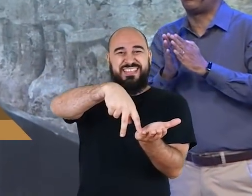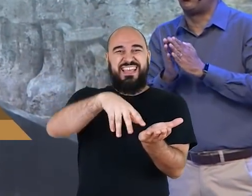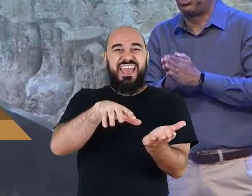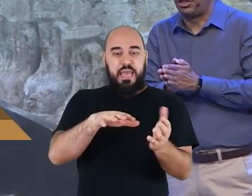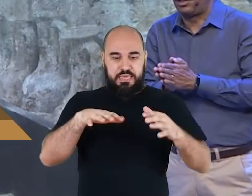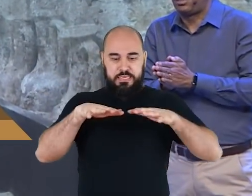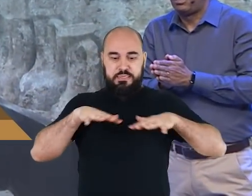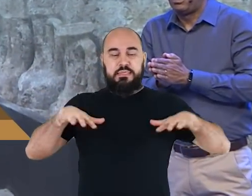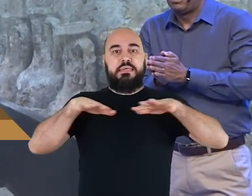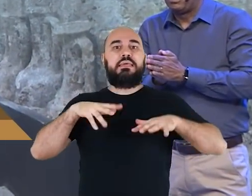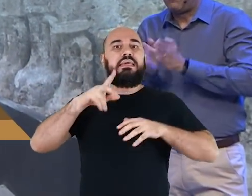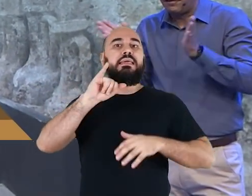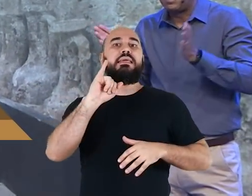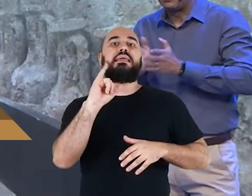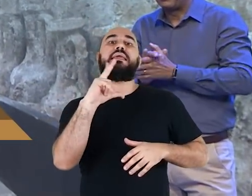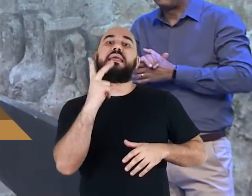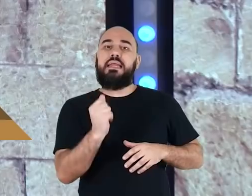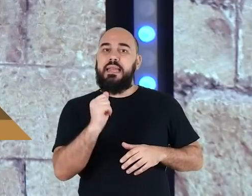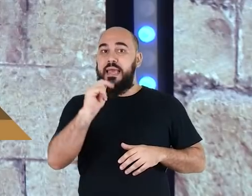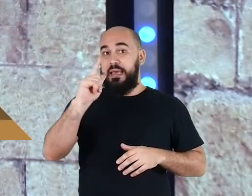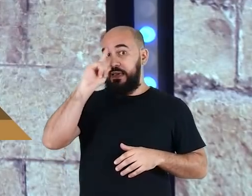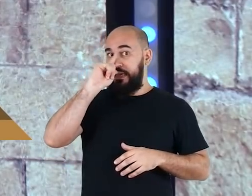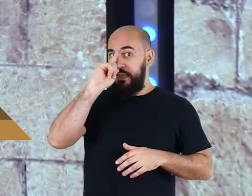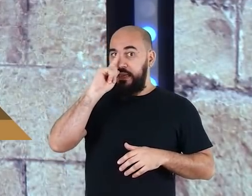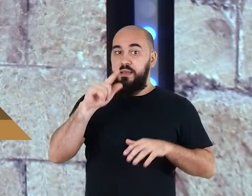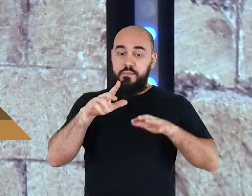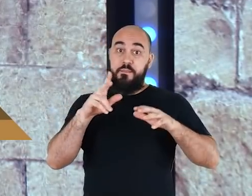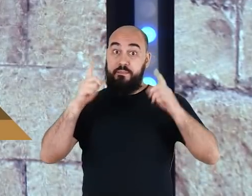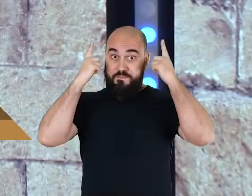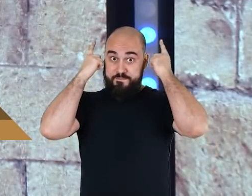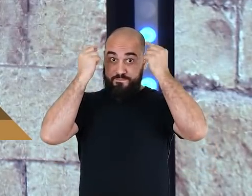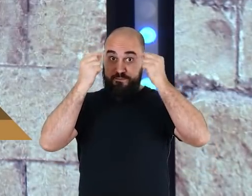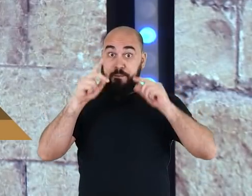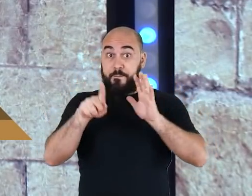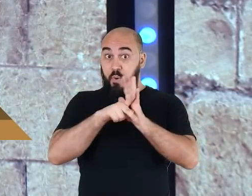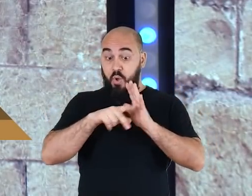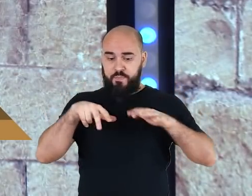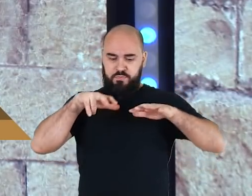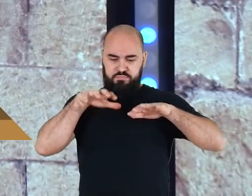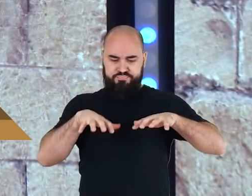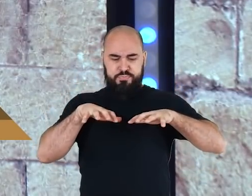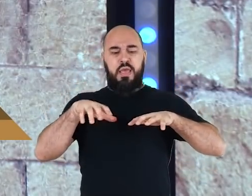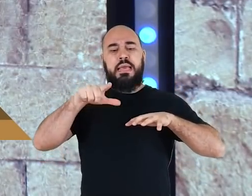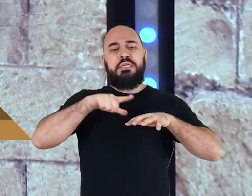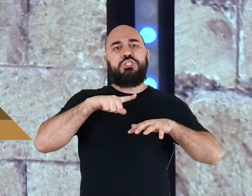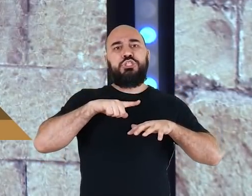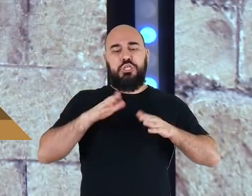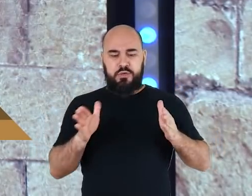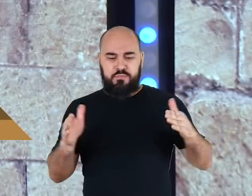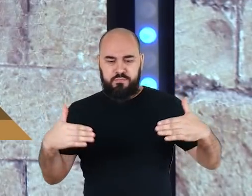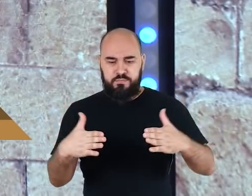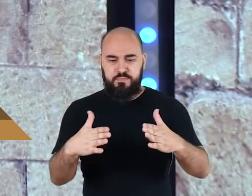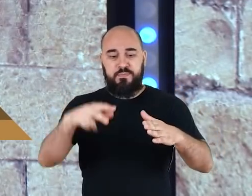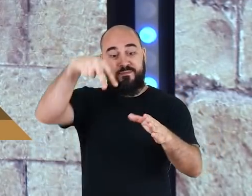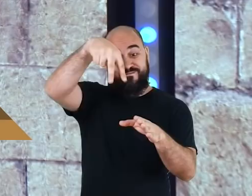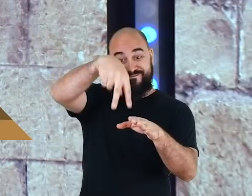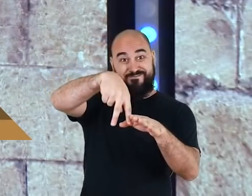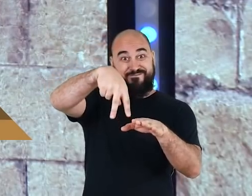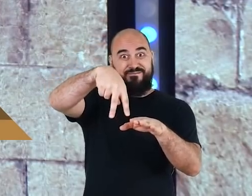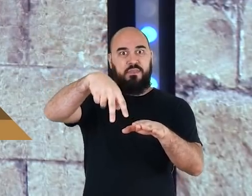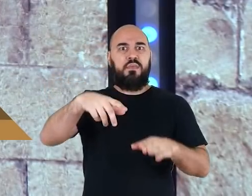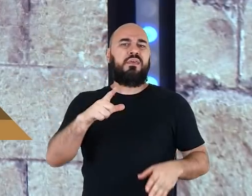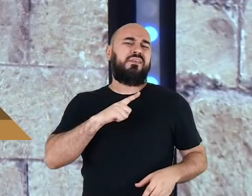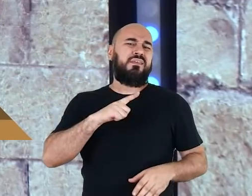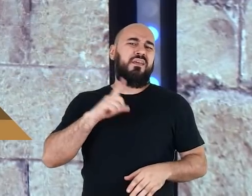grega de Rhodes. Ela foi finalizada em 280 a.C. pelo escultor Cares. E segundo algumas fontes